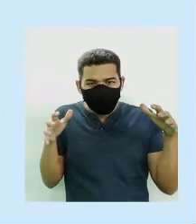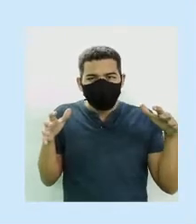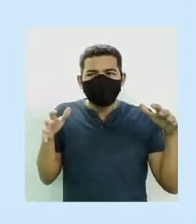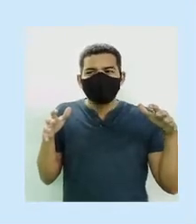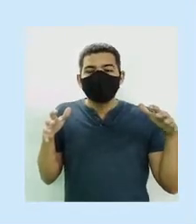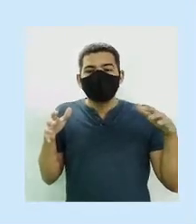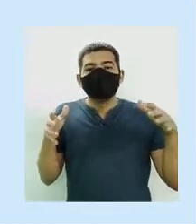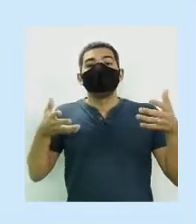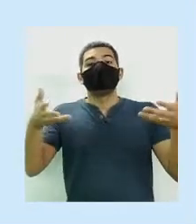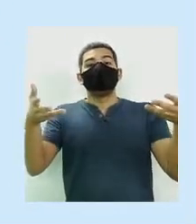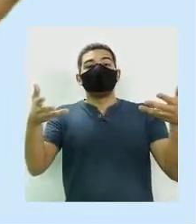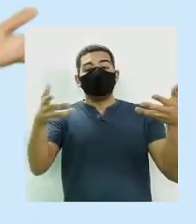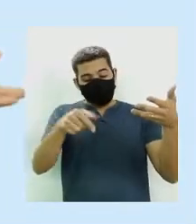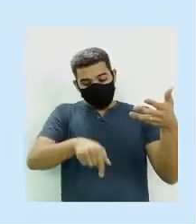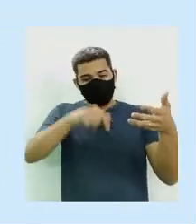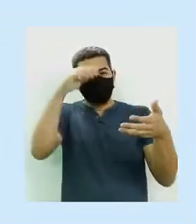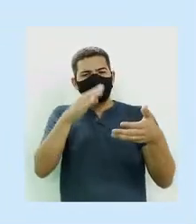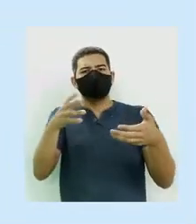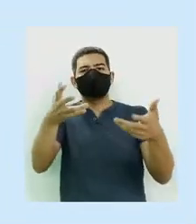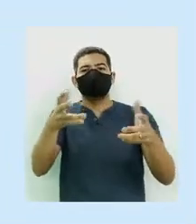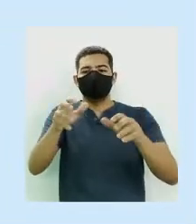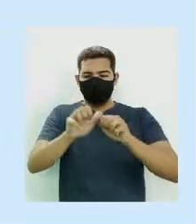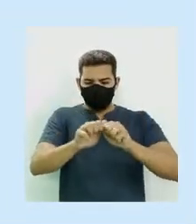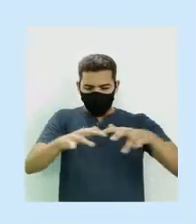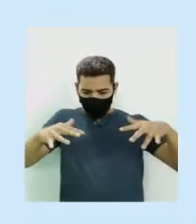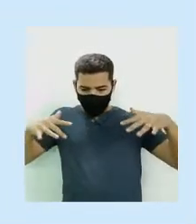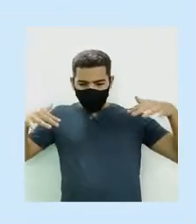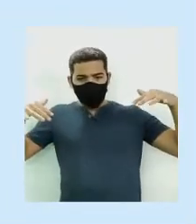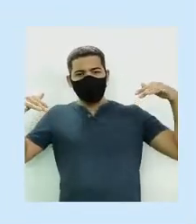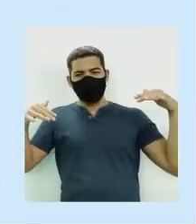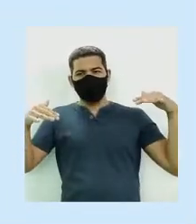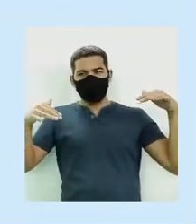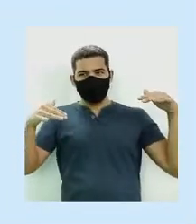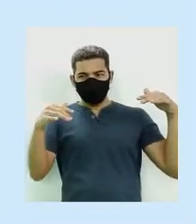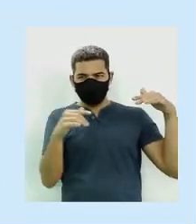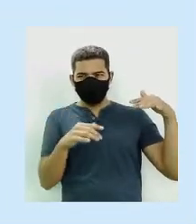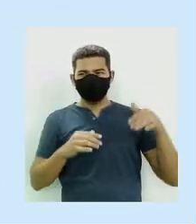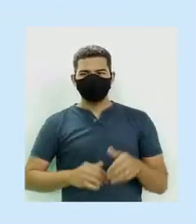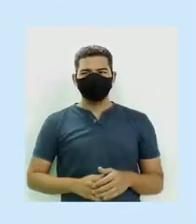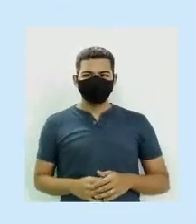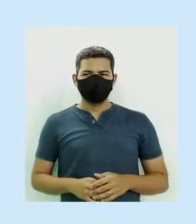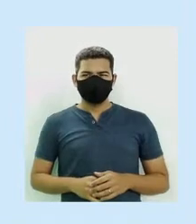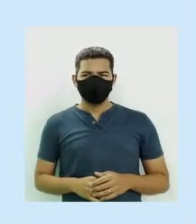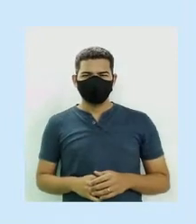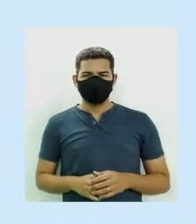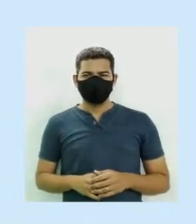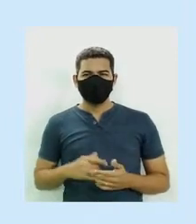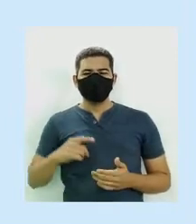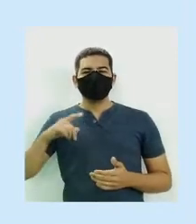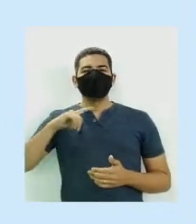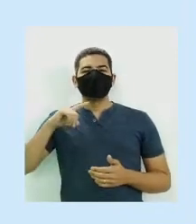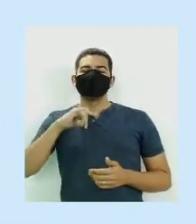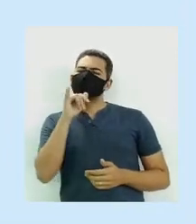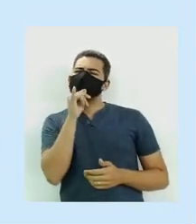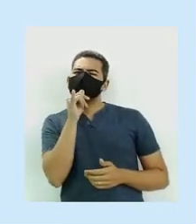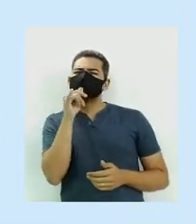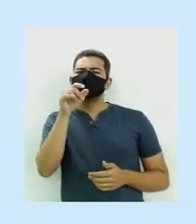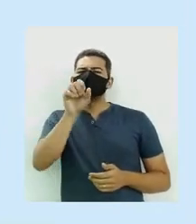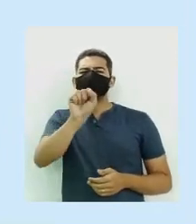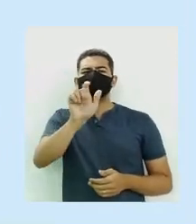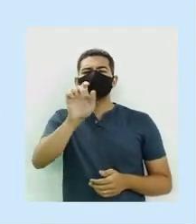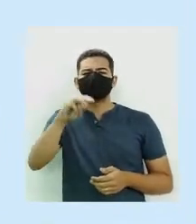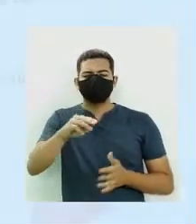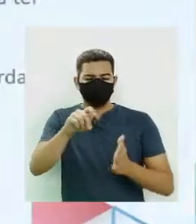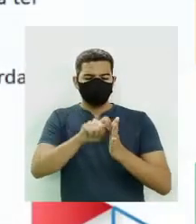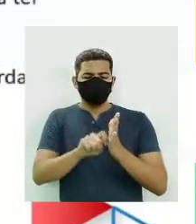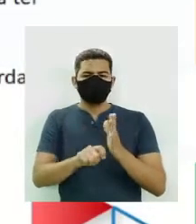a quantidade maior de pessoas que puder. Então, vamos se deter agora a como produzir o slam? Vamos